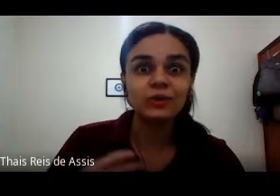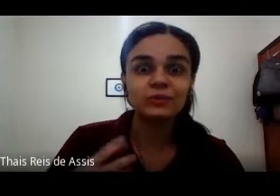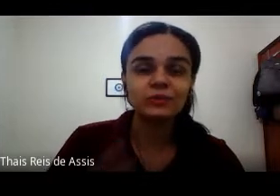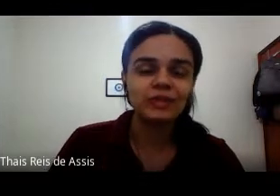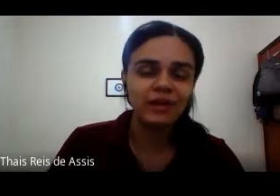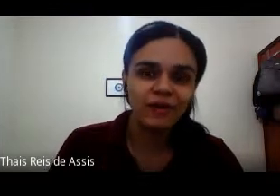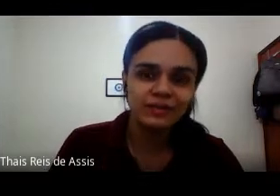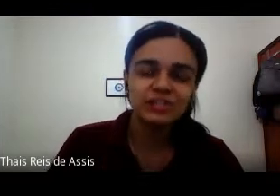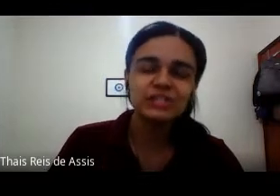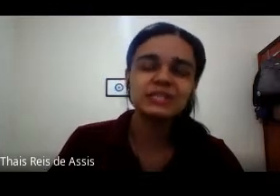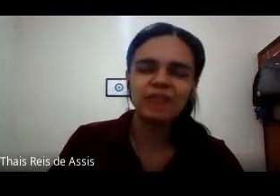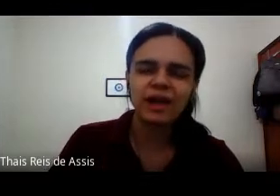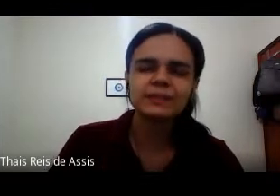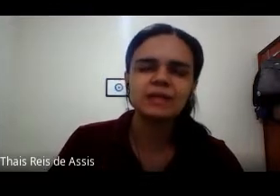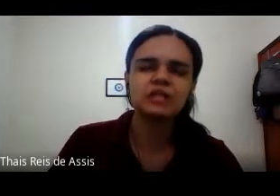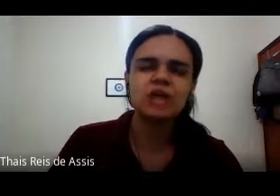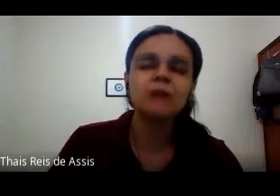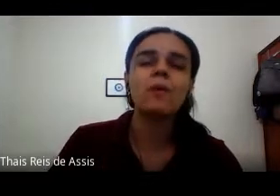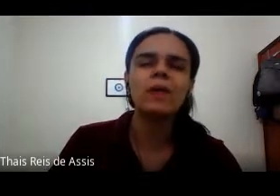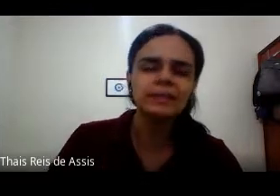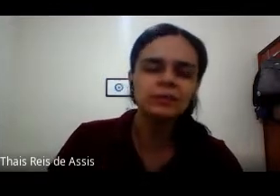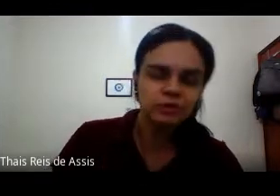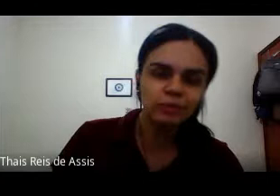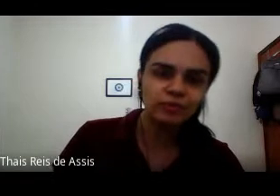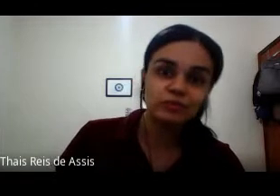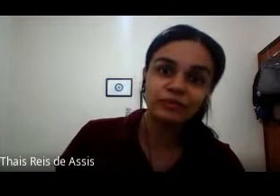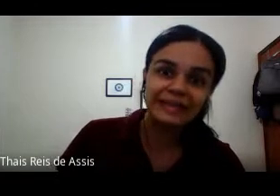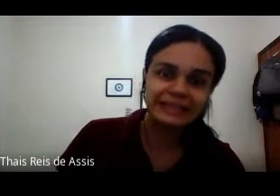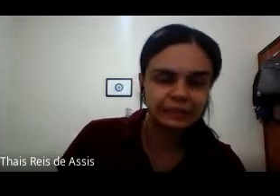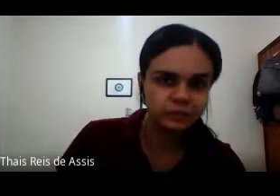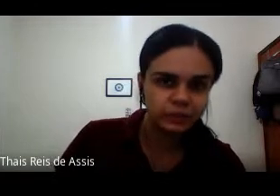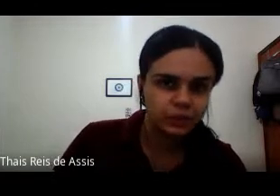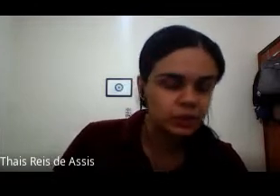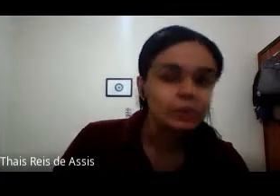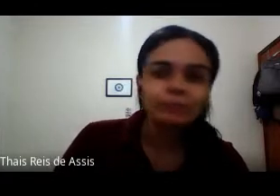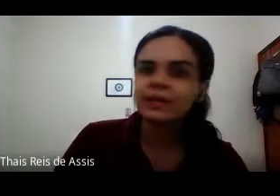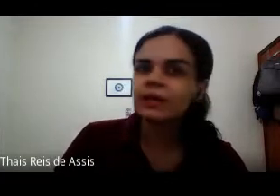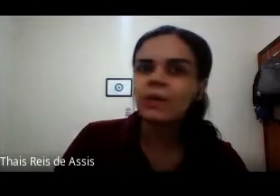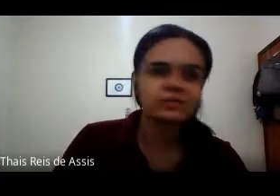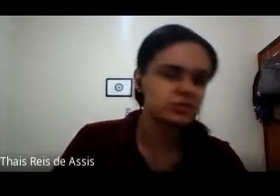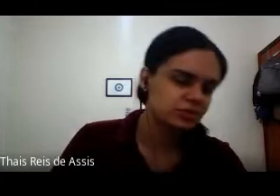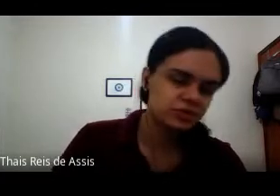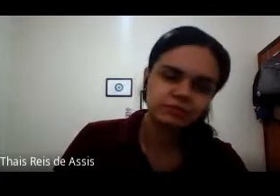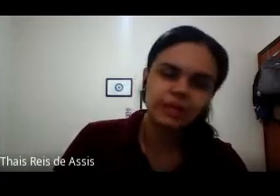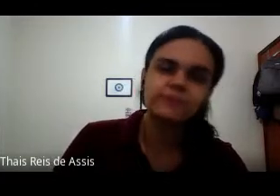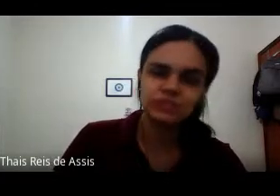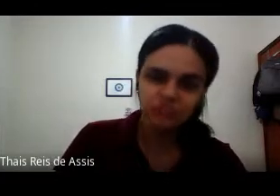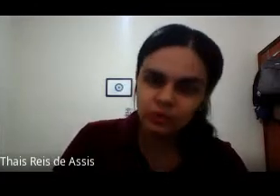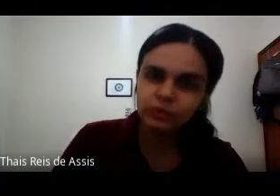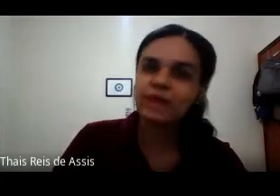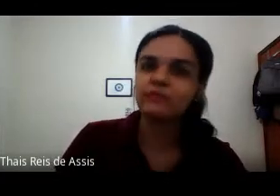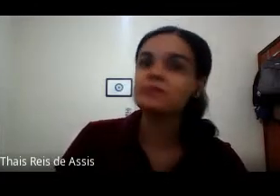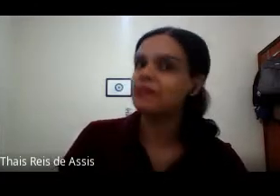precisa de ter controle da voz. Imagina você ficar numa sala de aula 50 minutos com o professor que fala gritando. Não tem quem aguente, gente. Não tem. Precisa